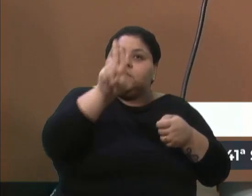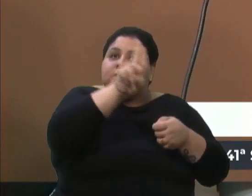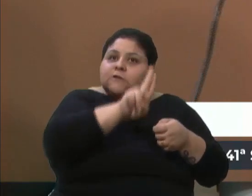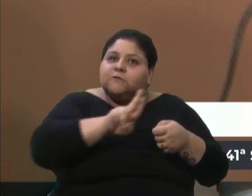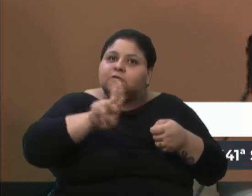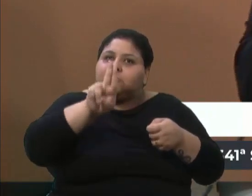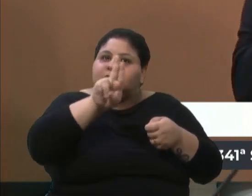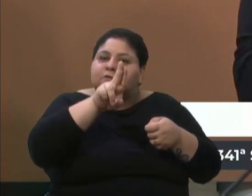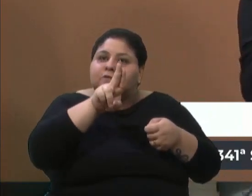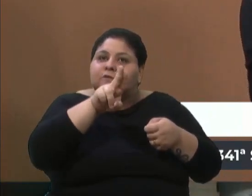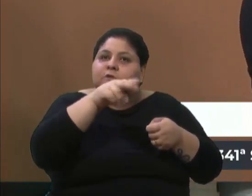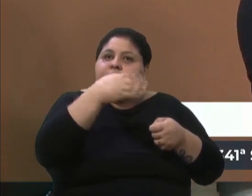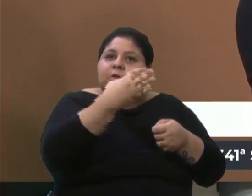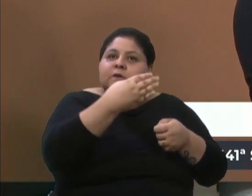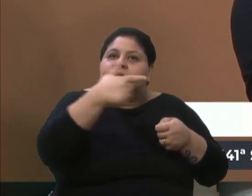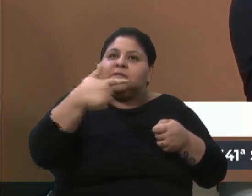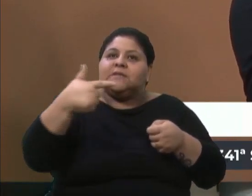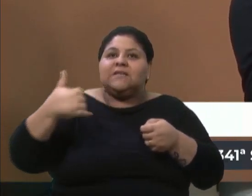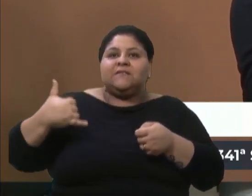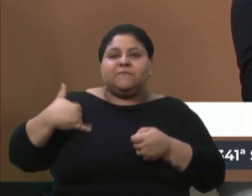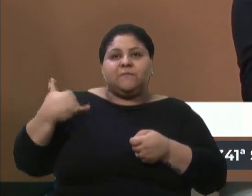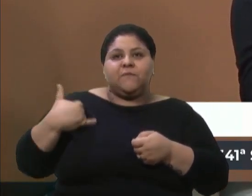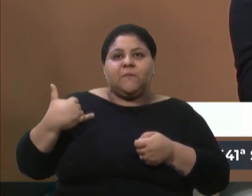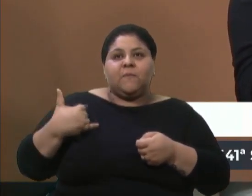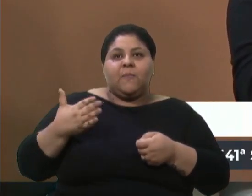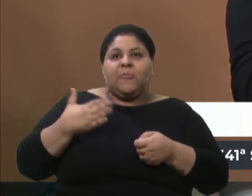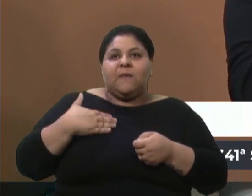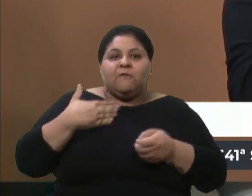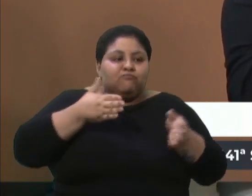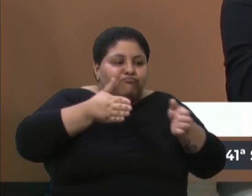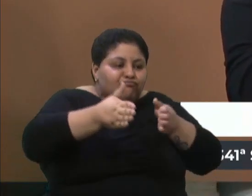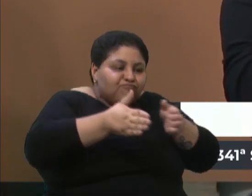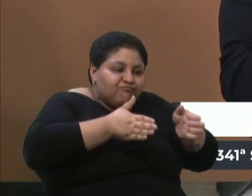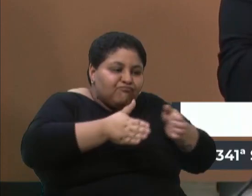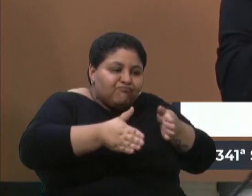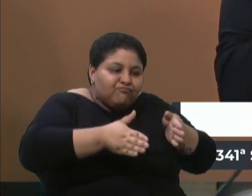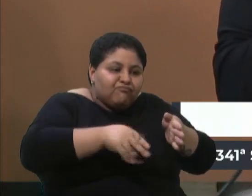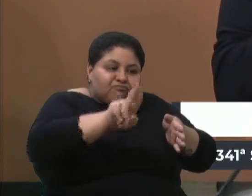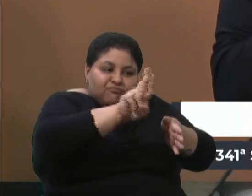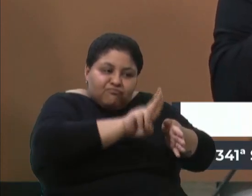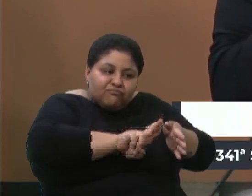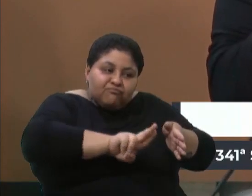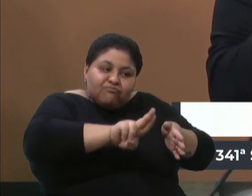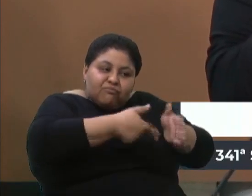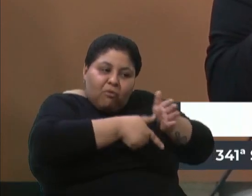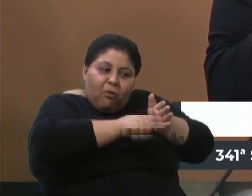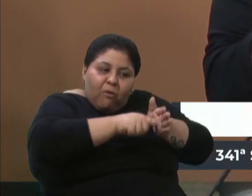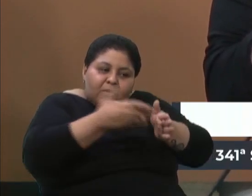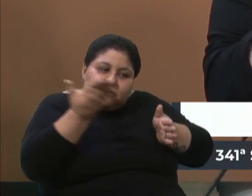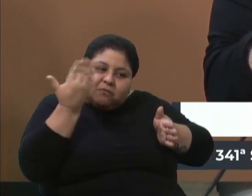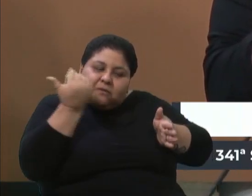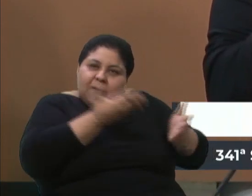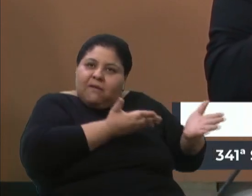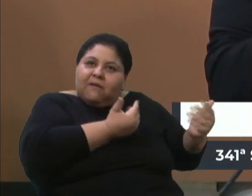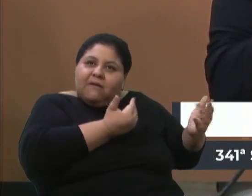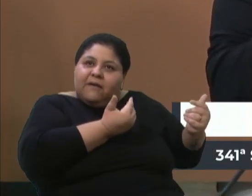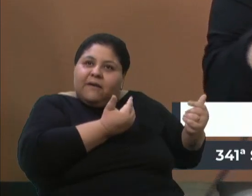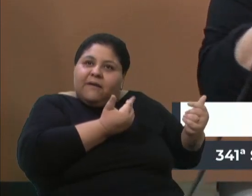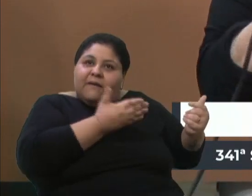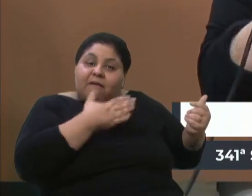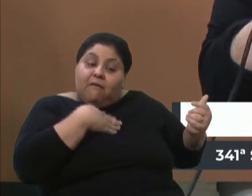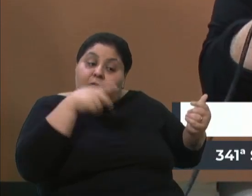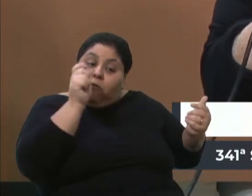idade, porque eu não tinha acesso a uma faculdade quando eu era mais jovem. Eu tinha que optar, eu tinha que